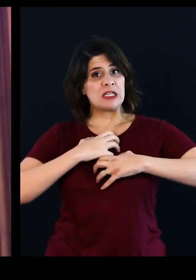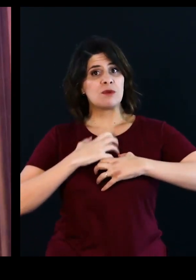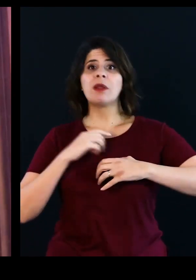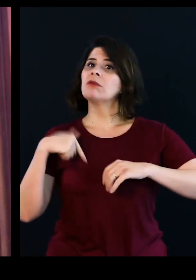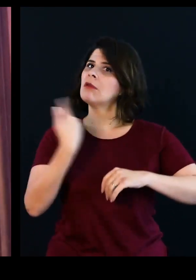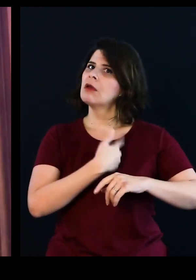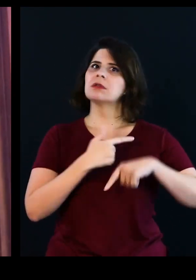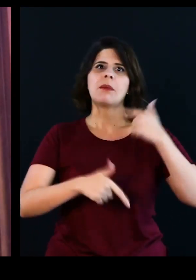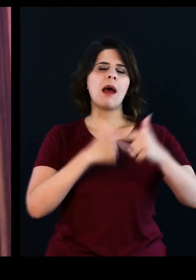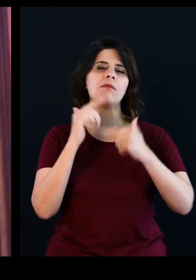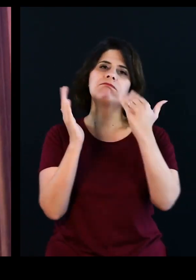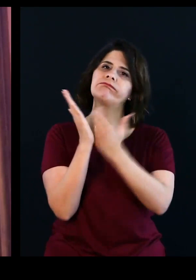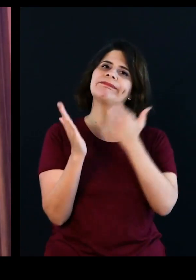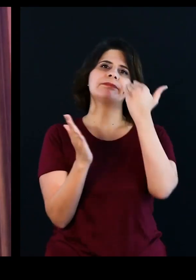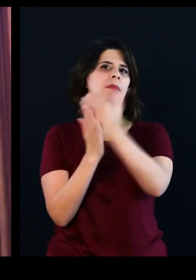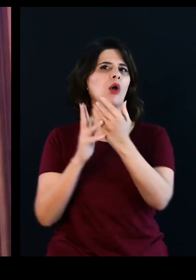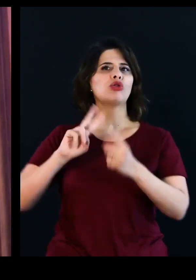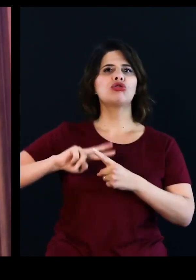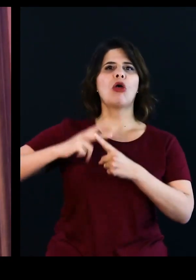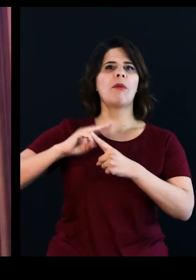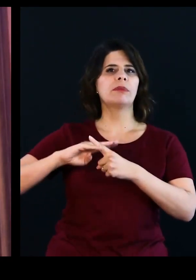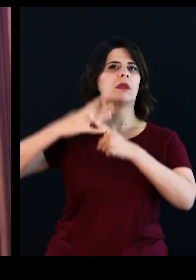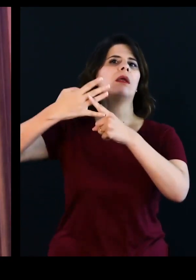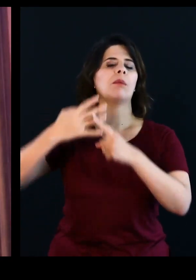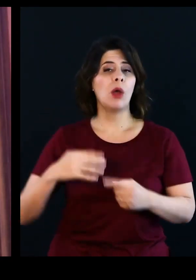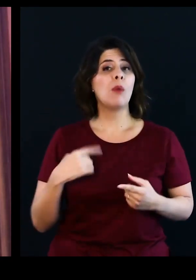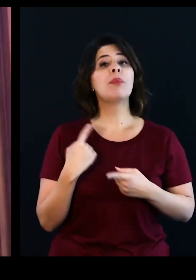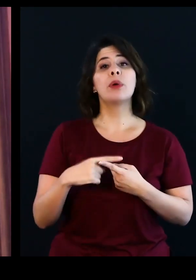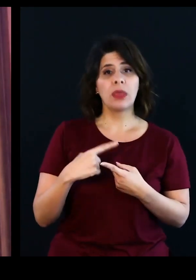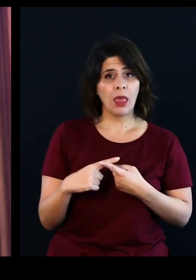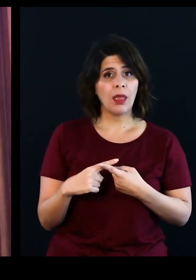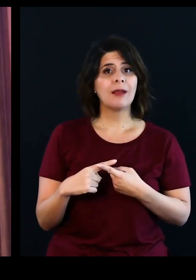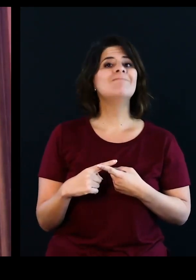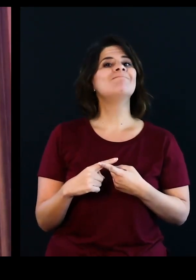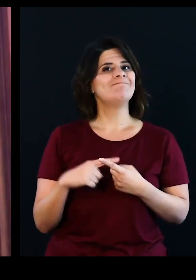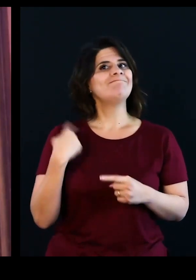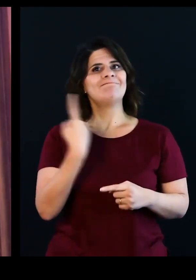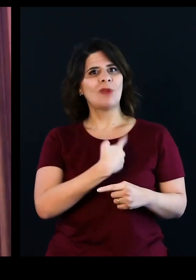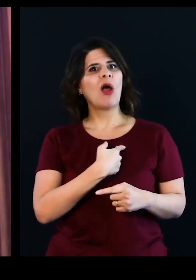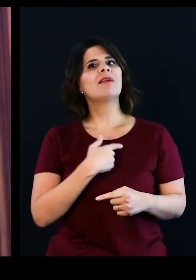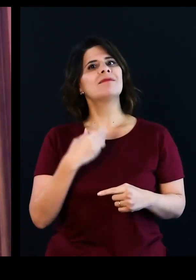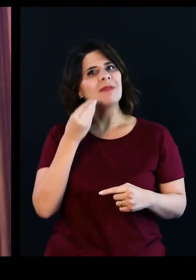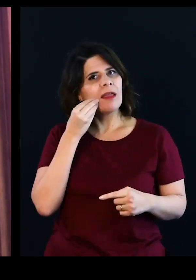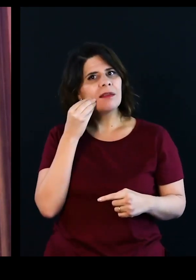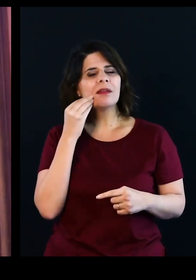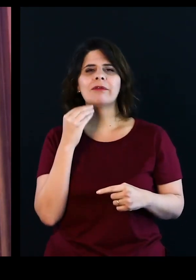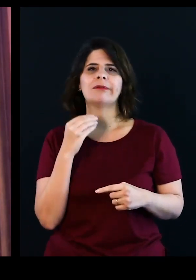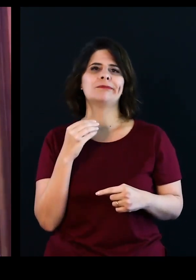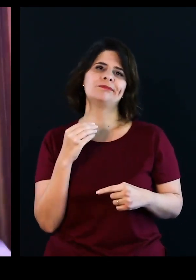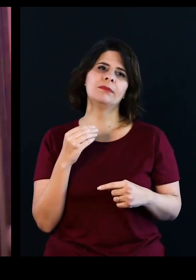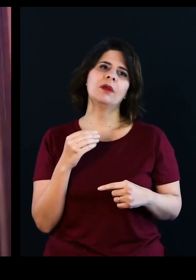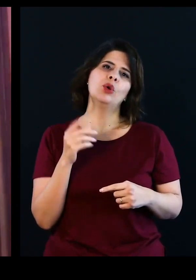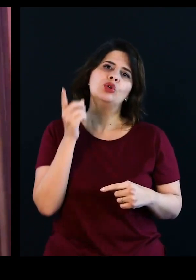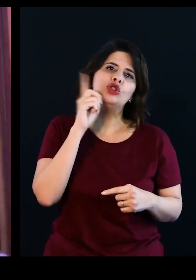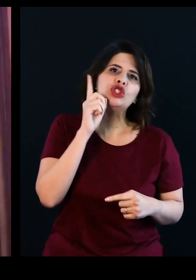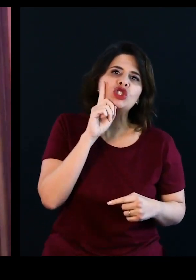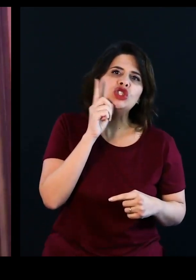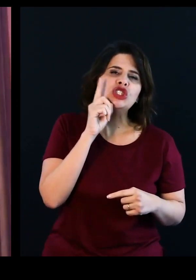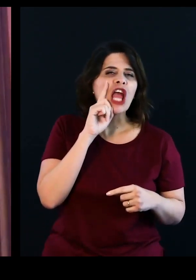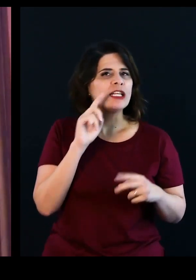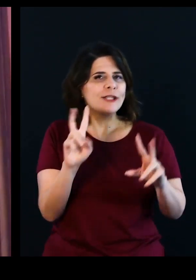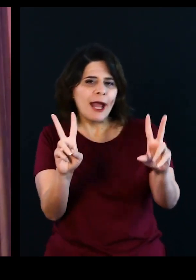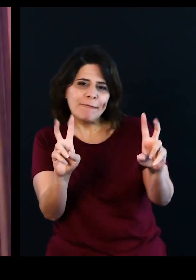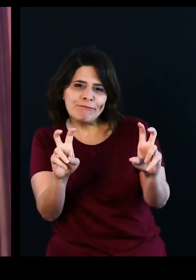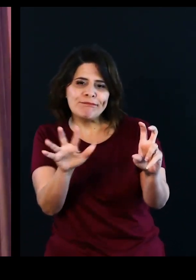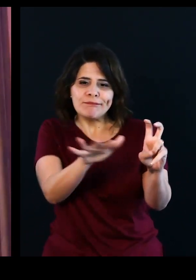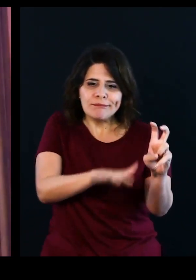do que antes, né? Até para, de alguma forma, responder com a mesma altura esta, aspas,